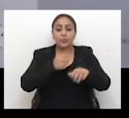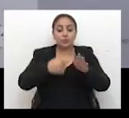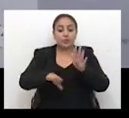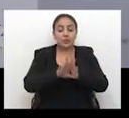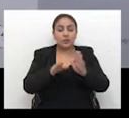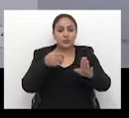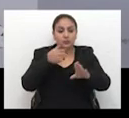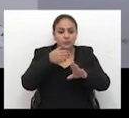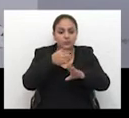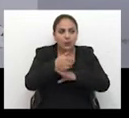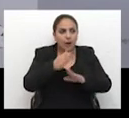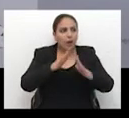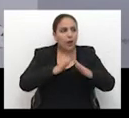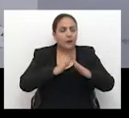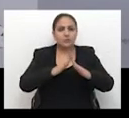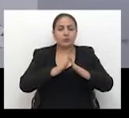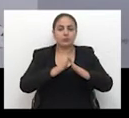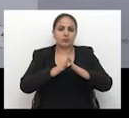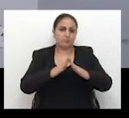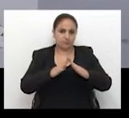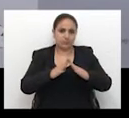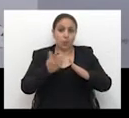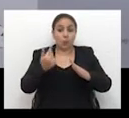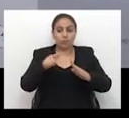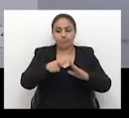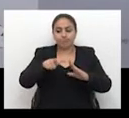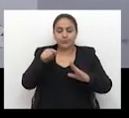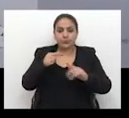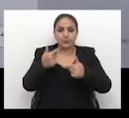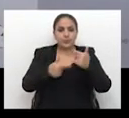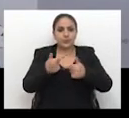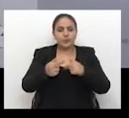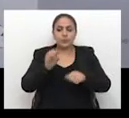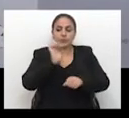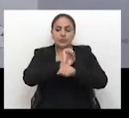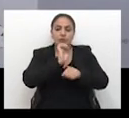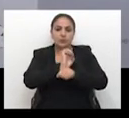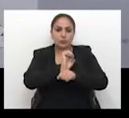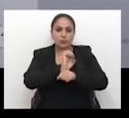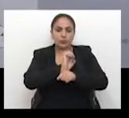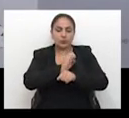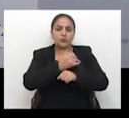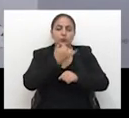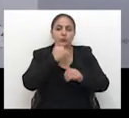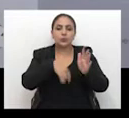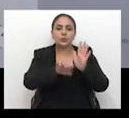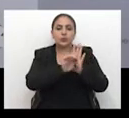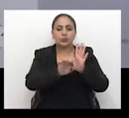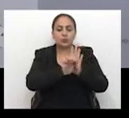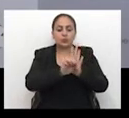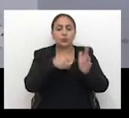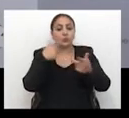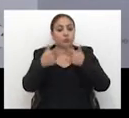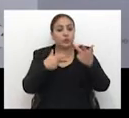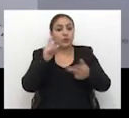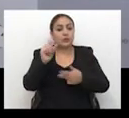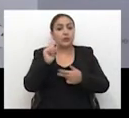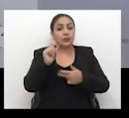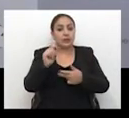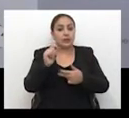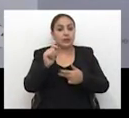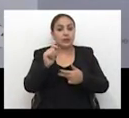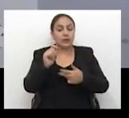na chegada em casa quando você está chegando o trabalho saindo do trabalho a esse estatuto na verdade a revogação do estatuto prevê